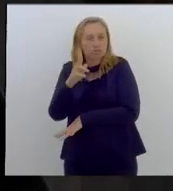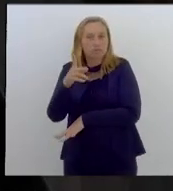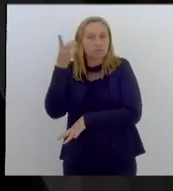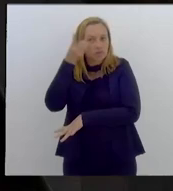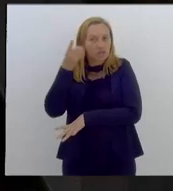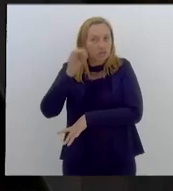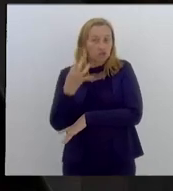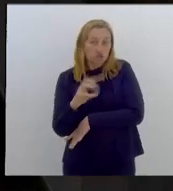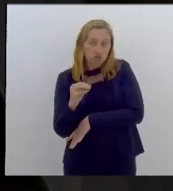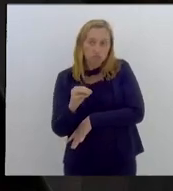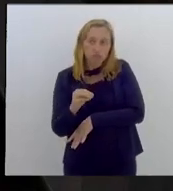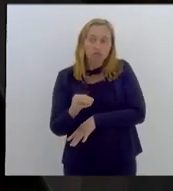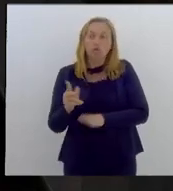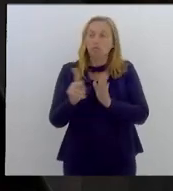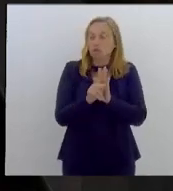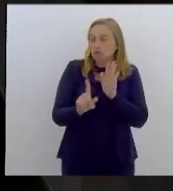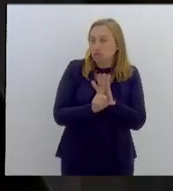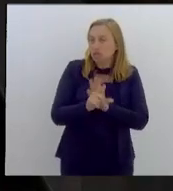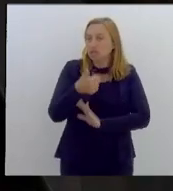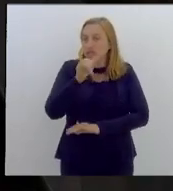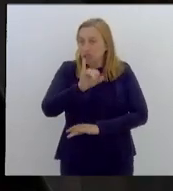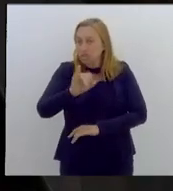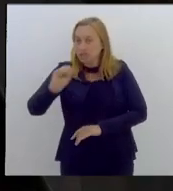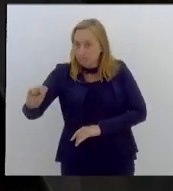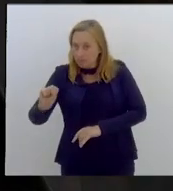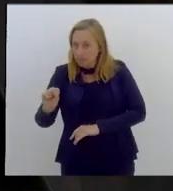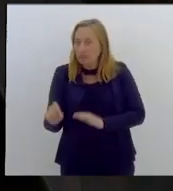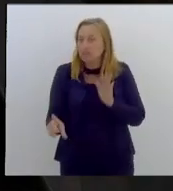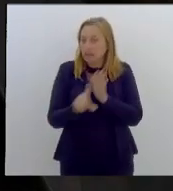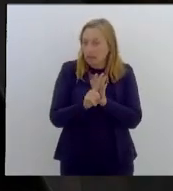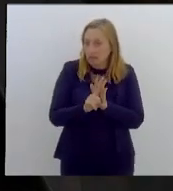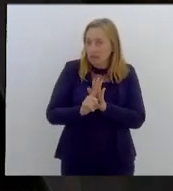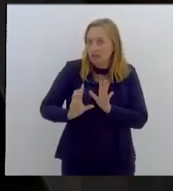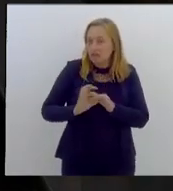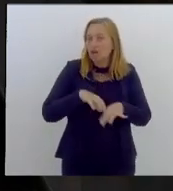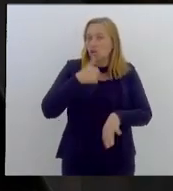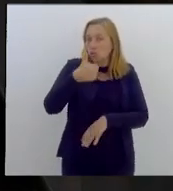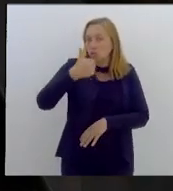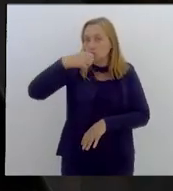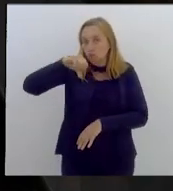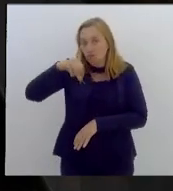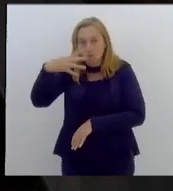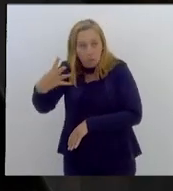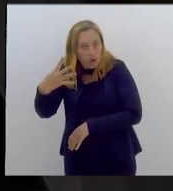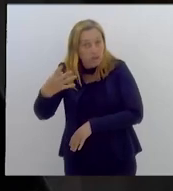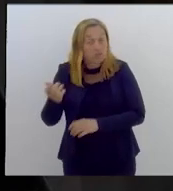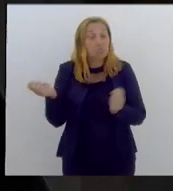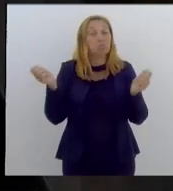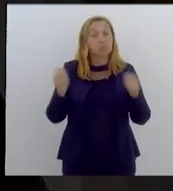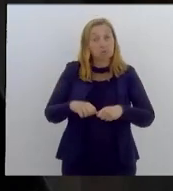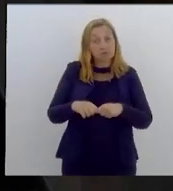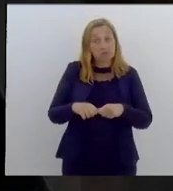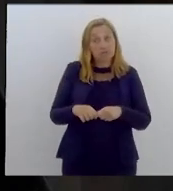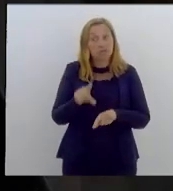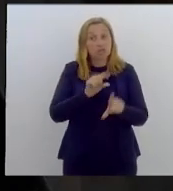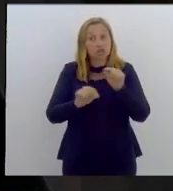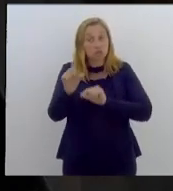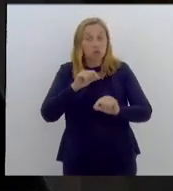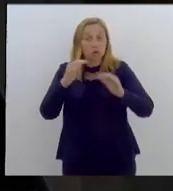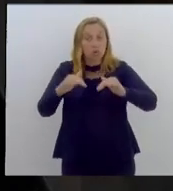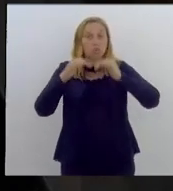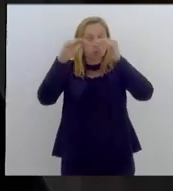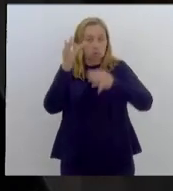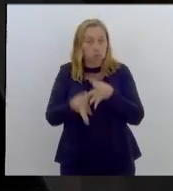Machado, aquele projeto de lei do ICMS, da Lei Complementar 194, as possíveis decisões do